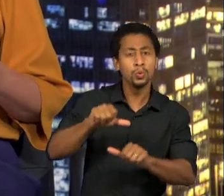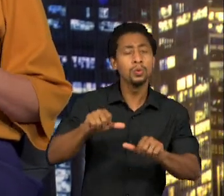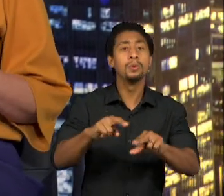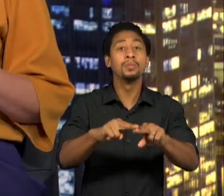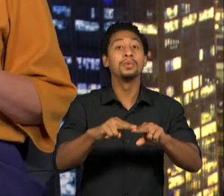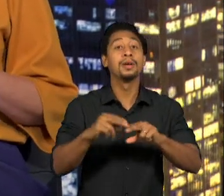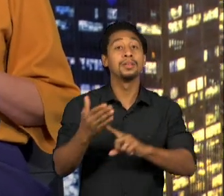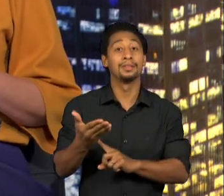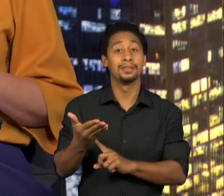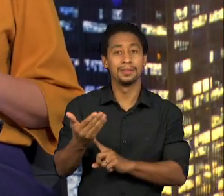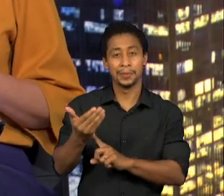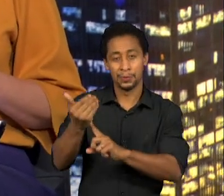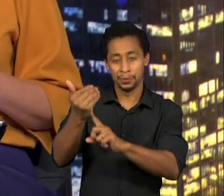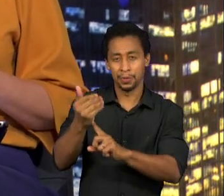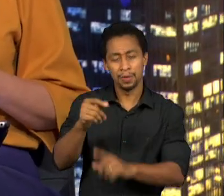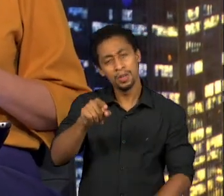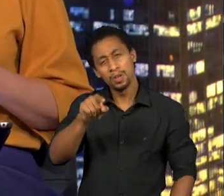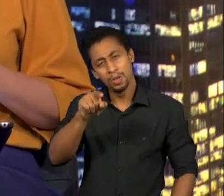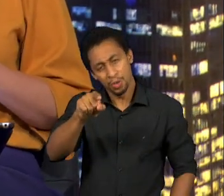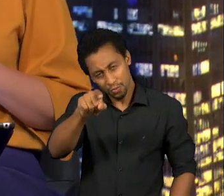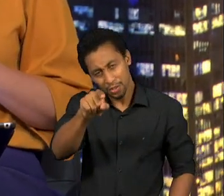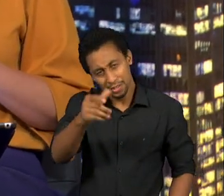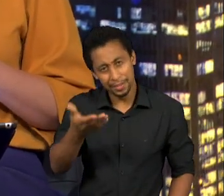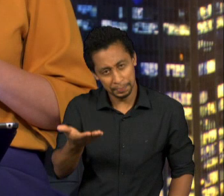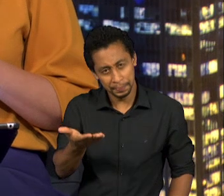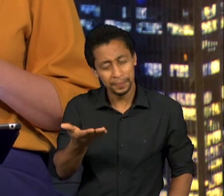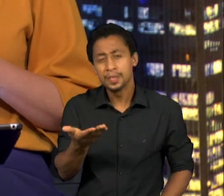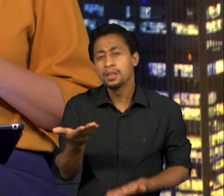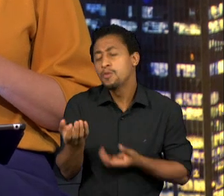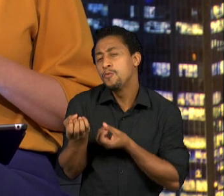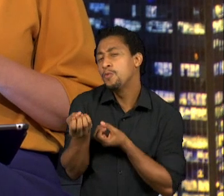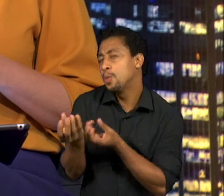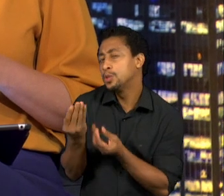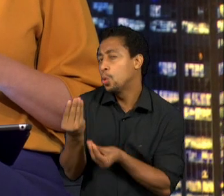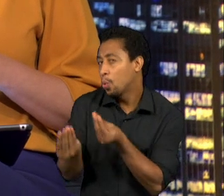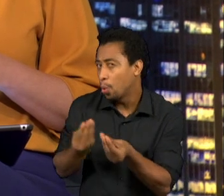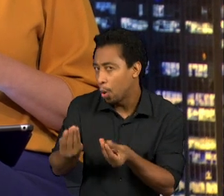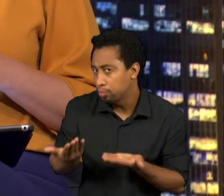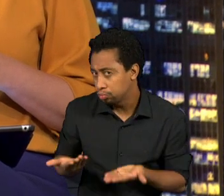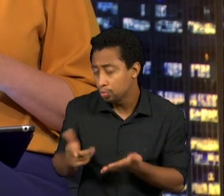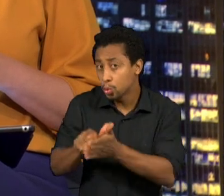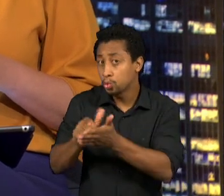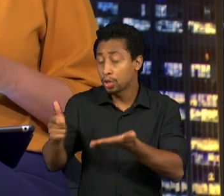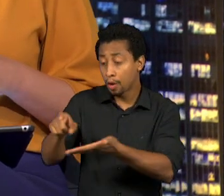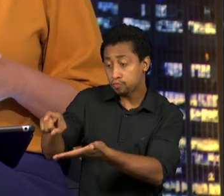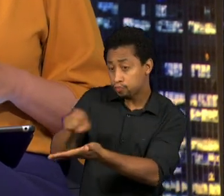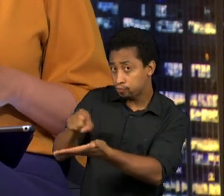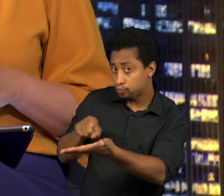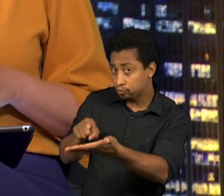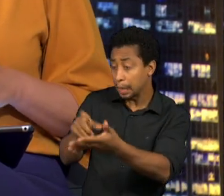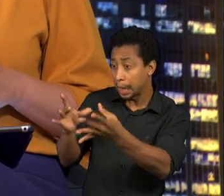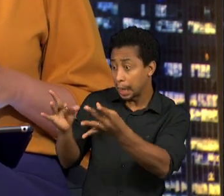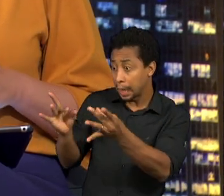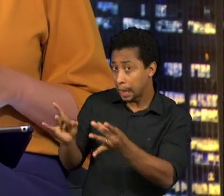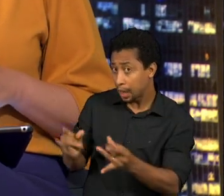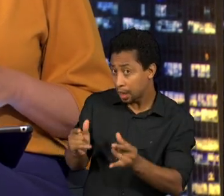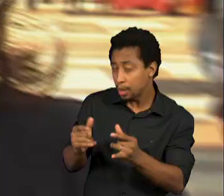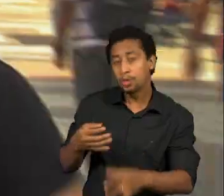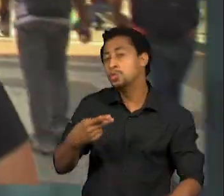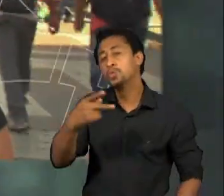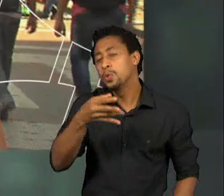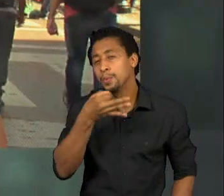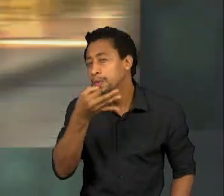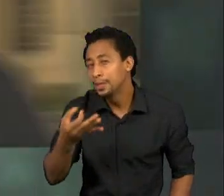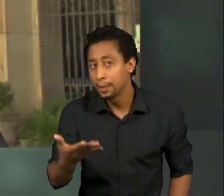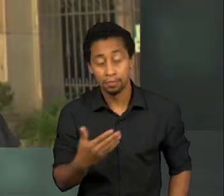tecnologias. Como você se informa? Será que o jornal impresso está com os dias contados? Qual a sua opinião?